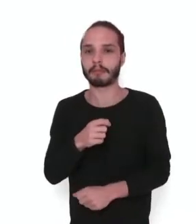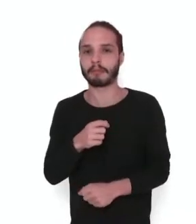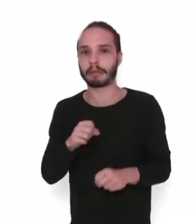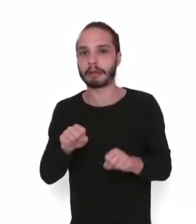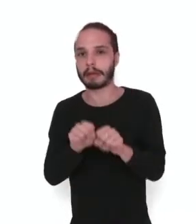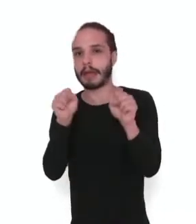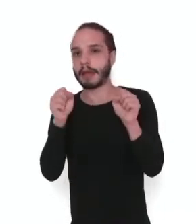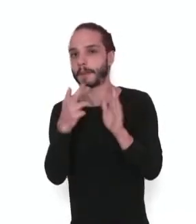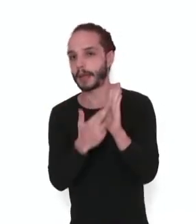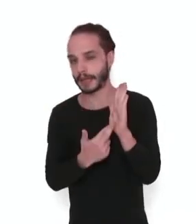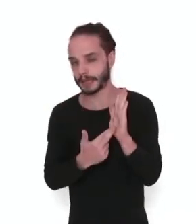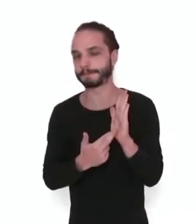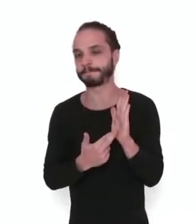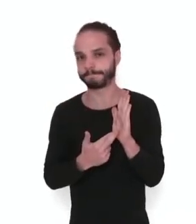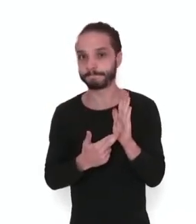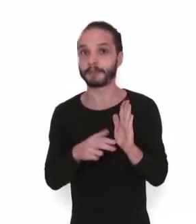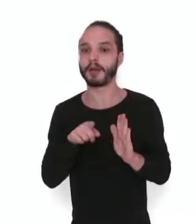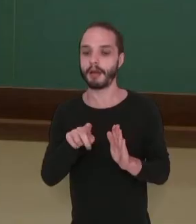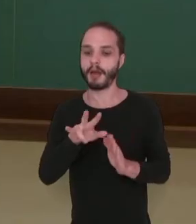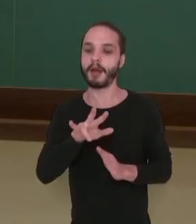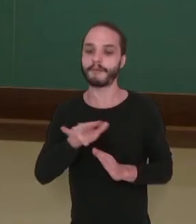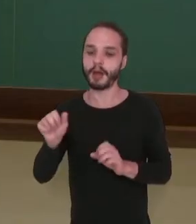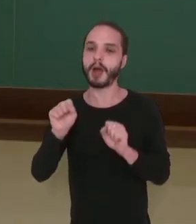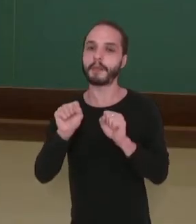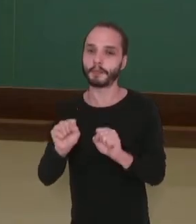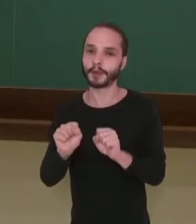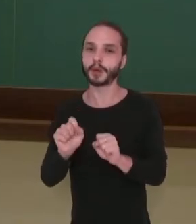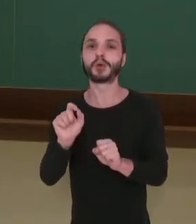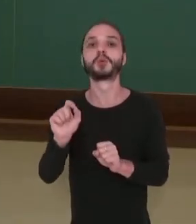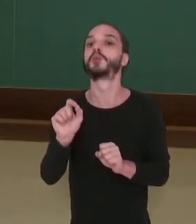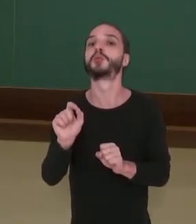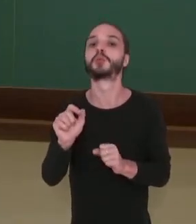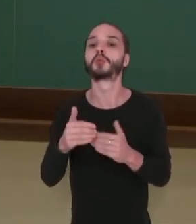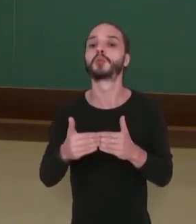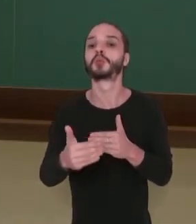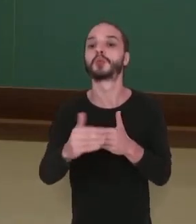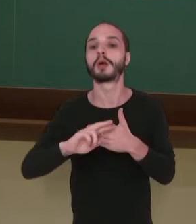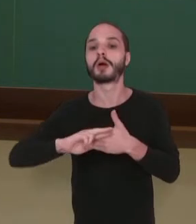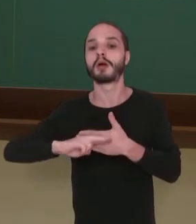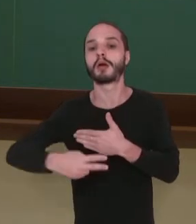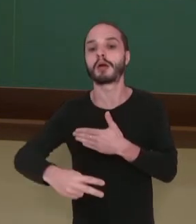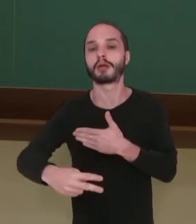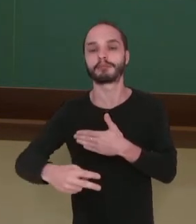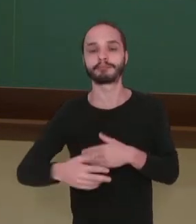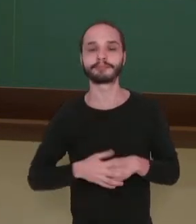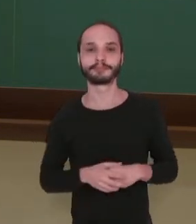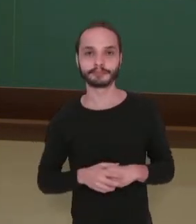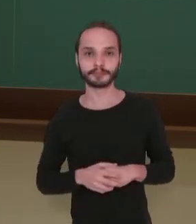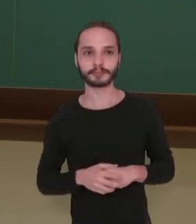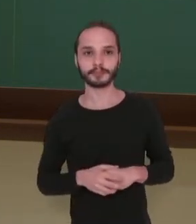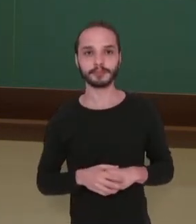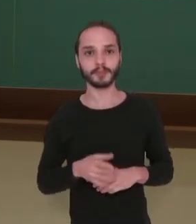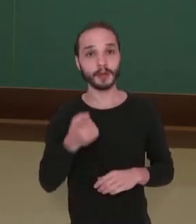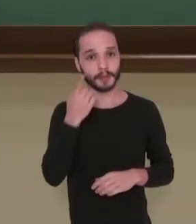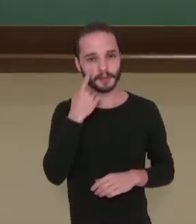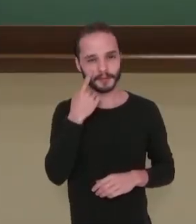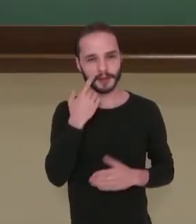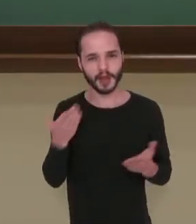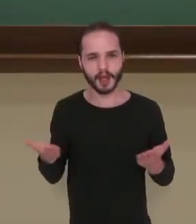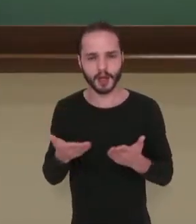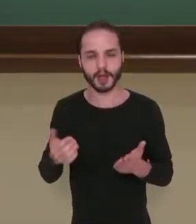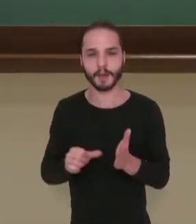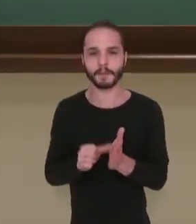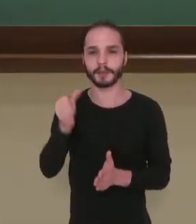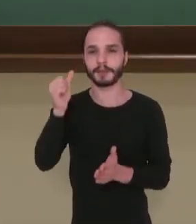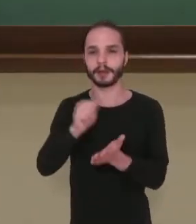ali contidas. E ele estará sujeito aí a uma diversidade de sanções. Mas vamos aqui para a primeira atividade da nossa